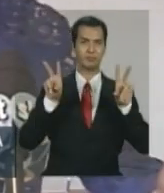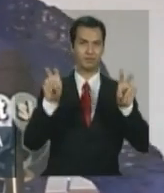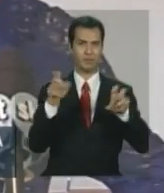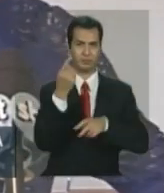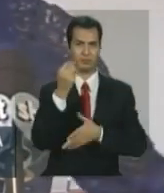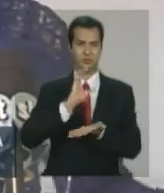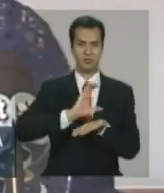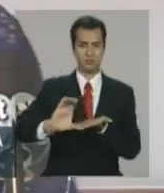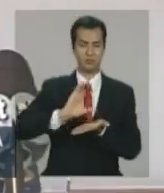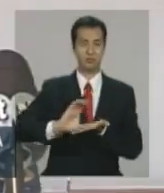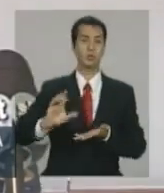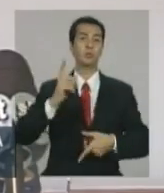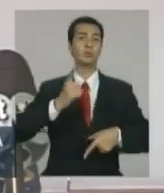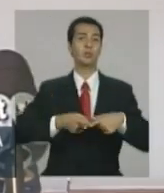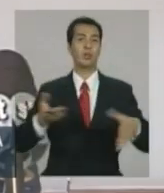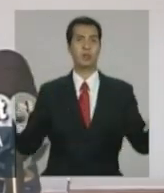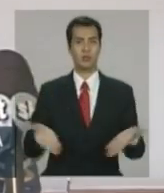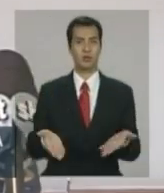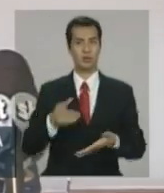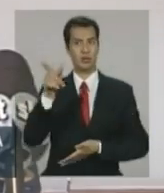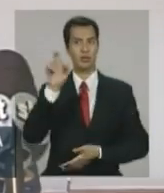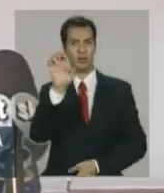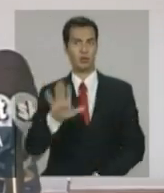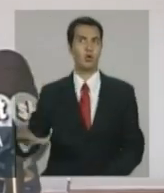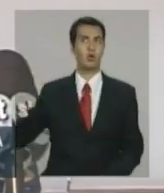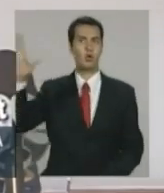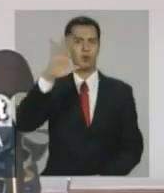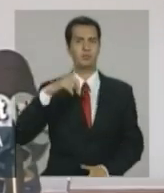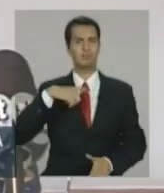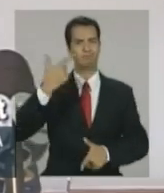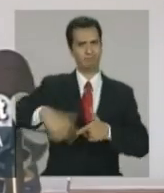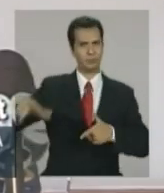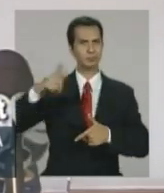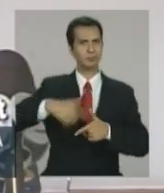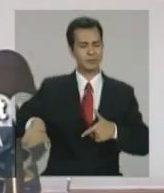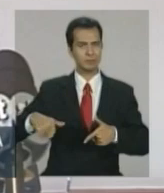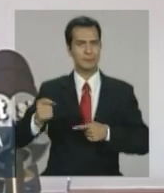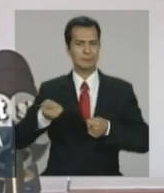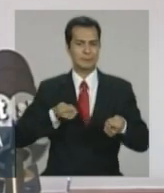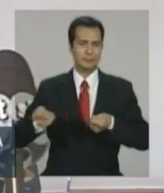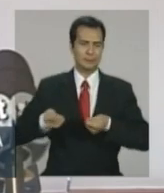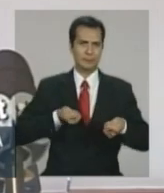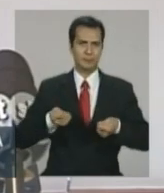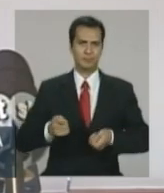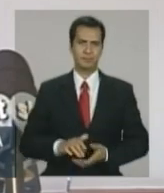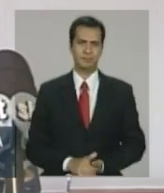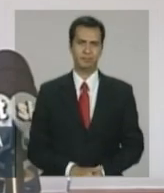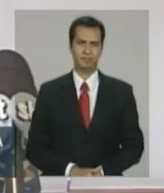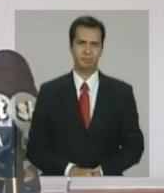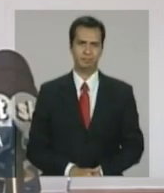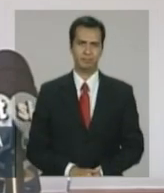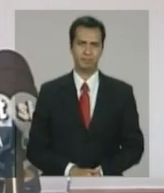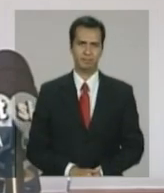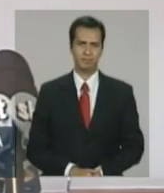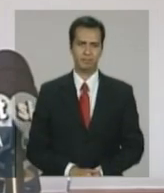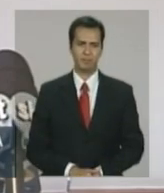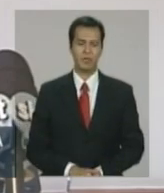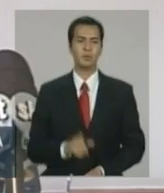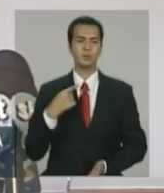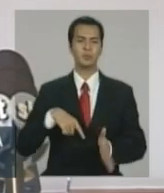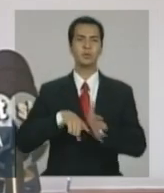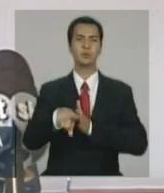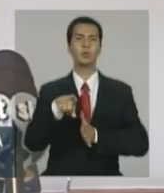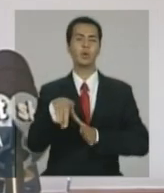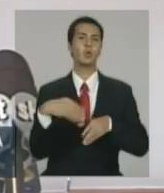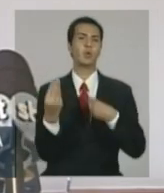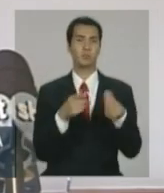vive-se na Europa no momento de maior restrição. Pode-se dizer, então, que a senhora se referia... diretamente à Merkel na visita recente à Alemanha, e qual foi a